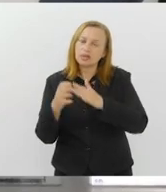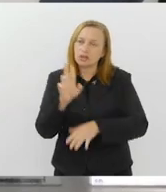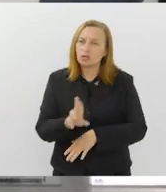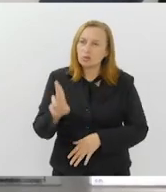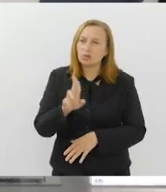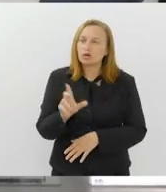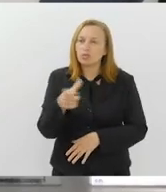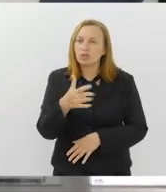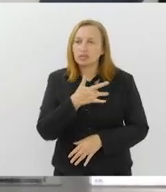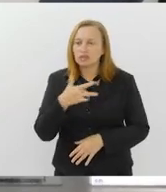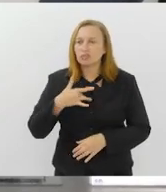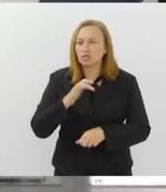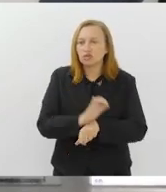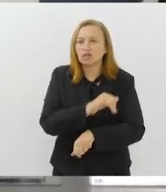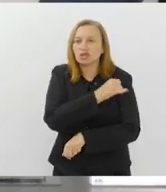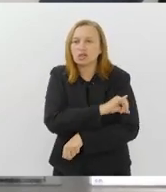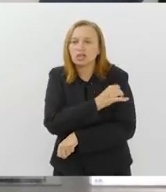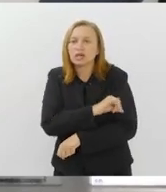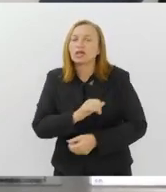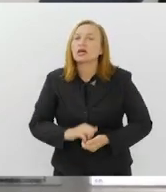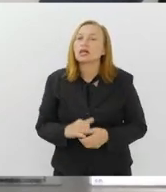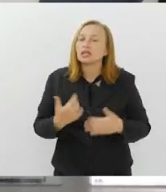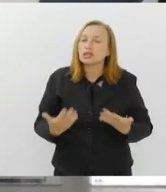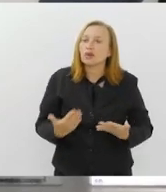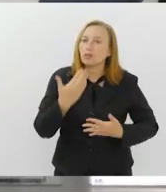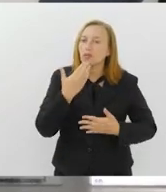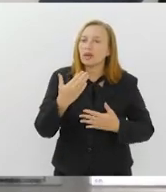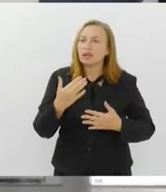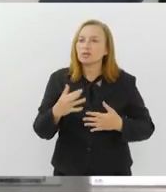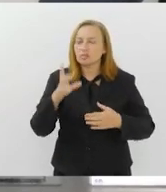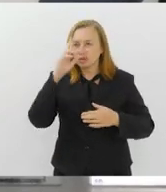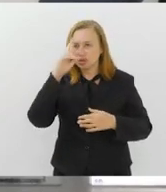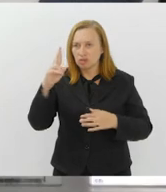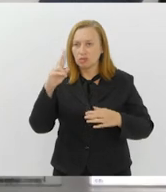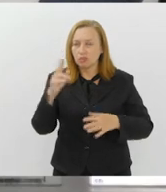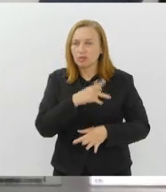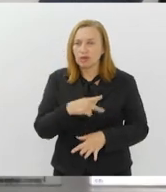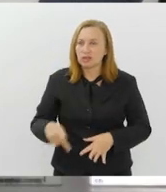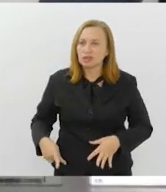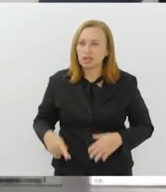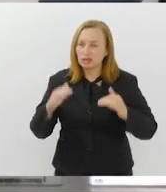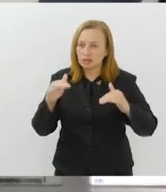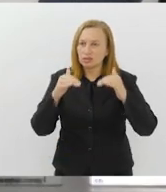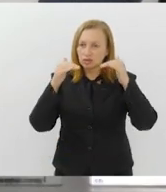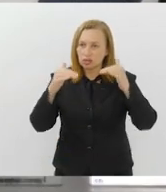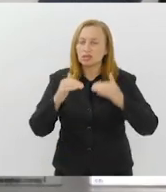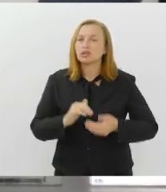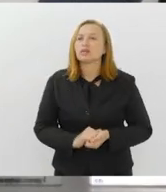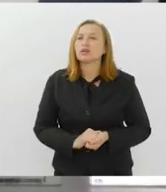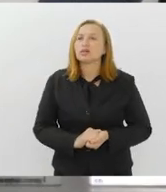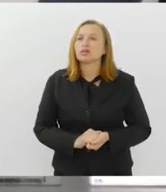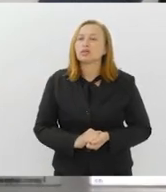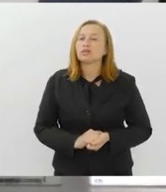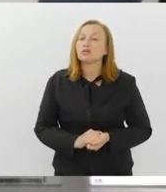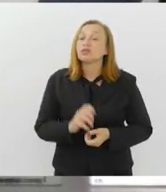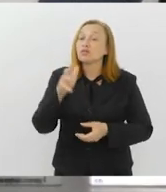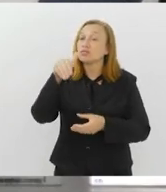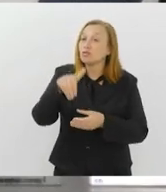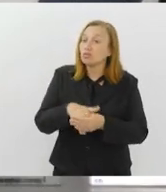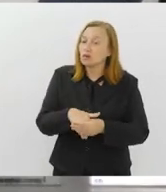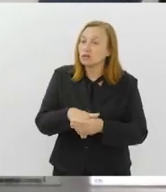Janeiro. Dessa forma, requer a Vossa Excelência, o senhor presidente, que ponha em votação